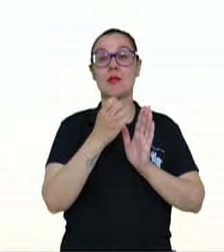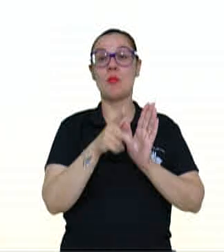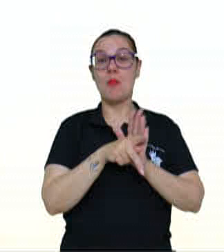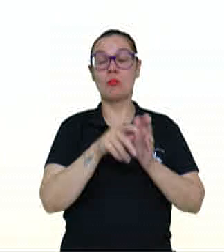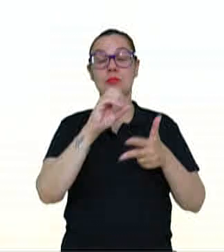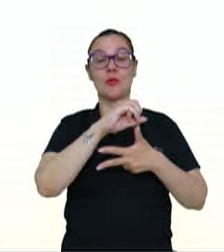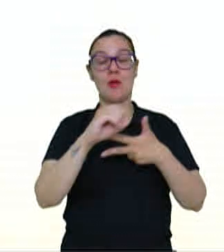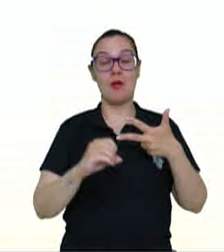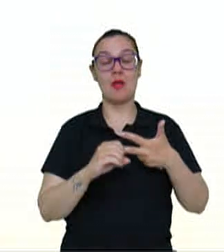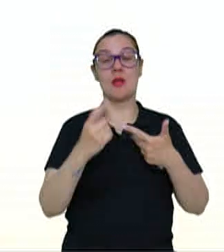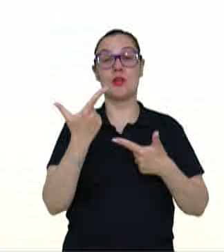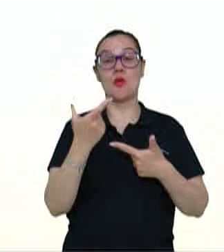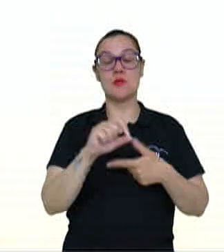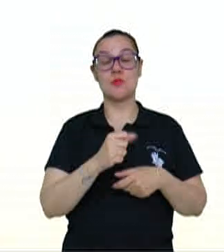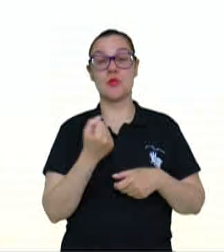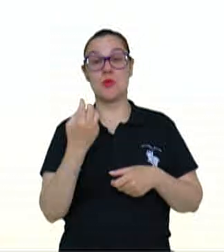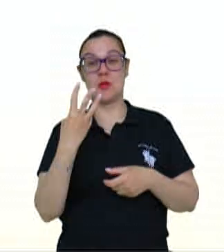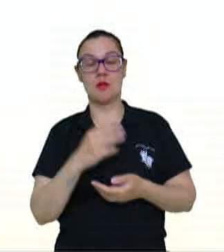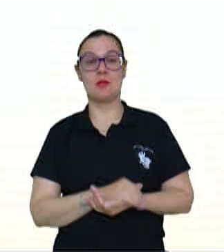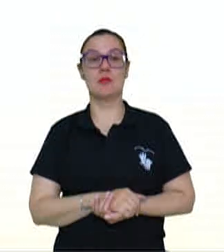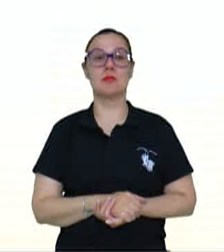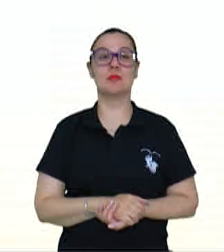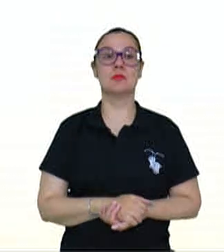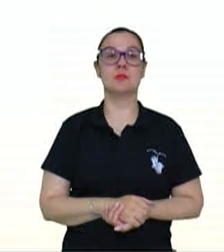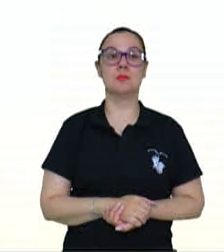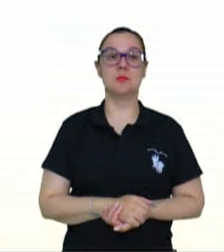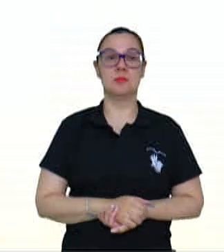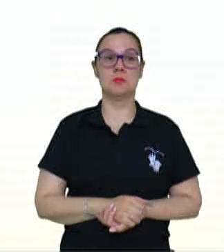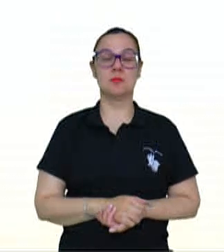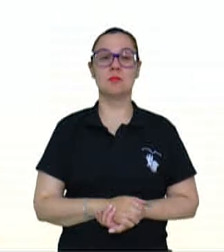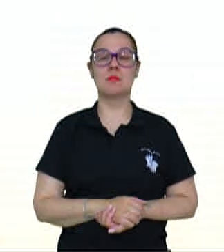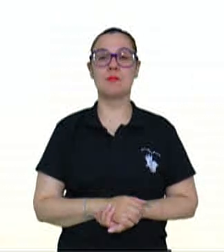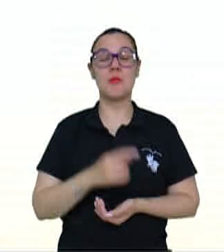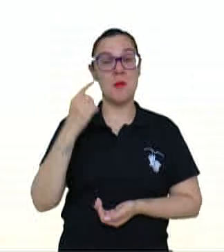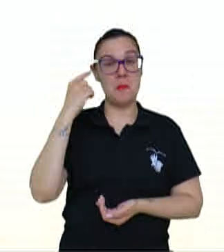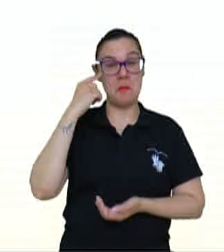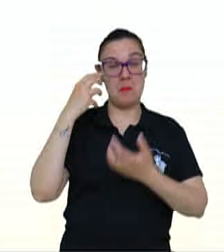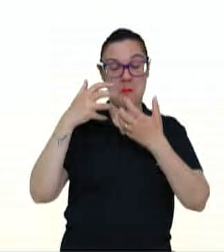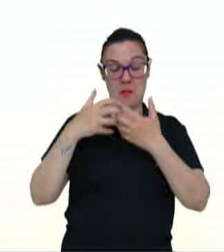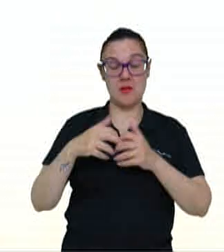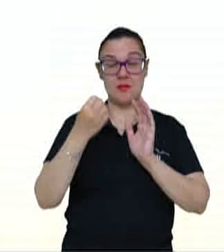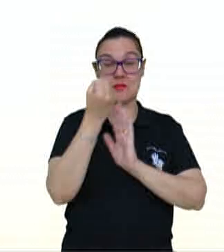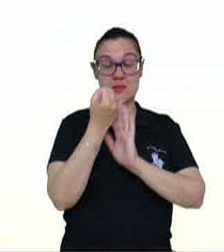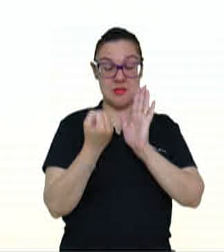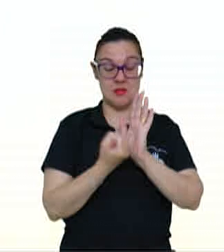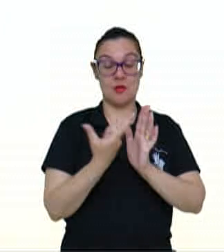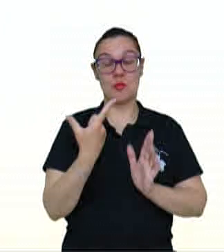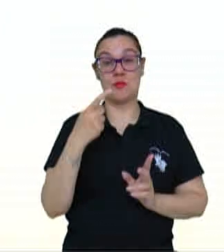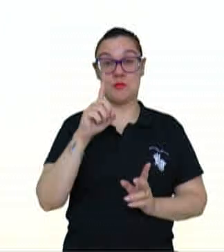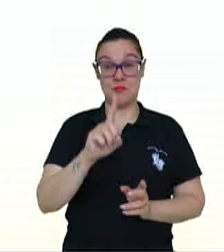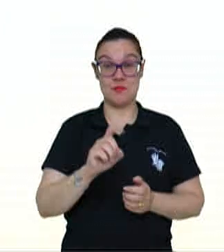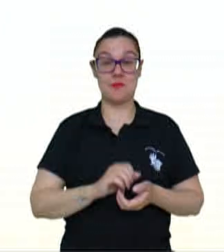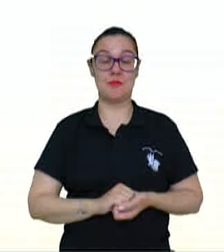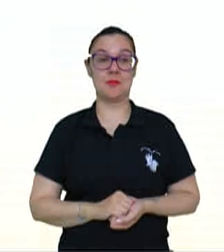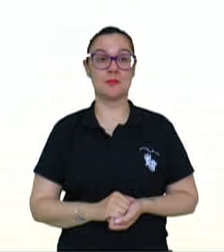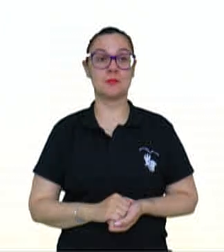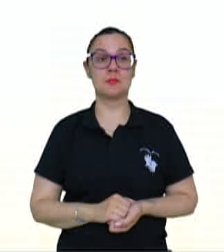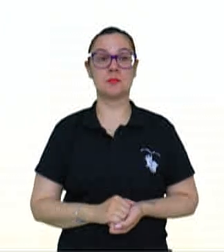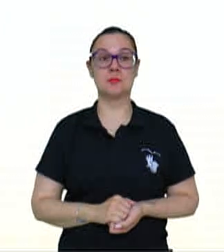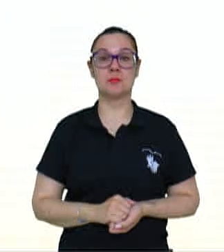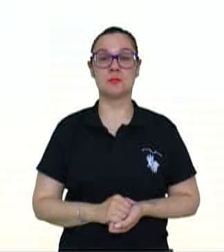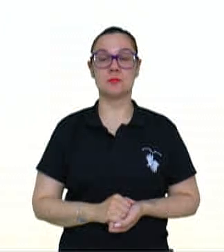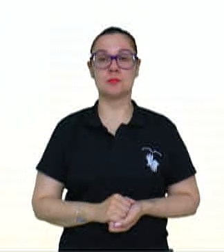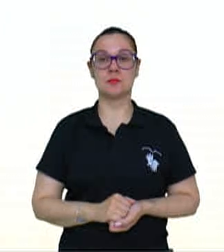diz o seguinte: pensar a língua do século XXI. Então, pensar a língua a partir do século XXI. Aceptada